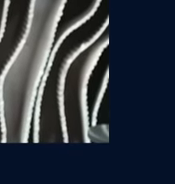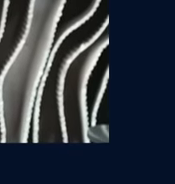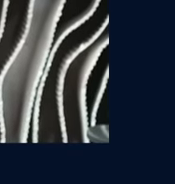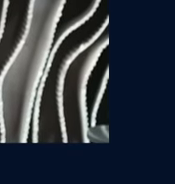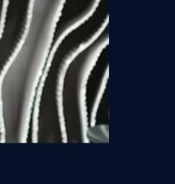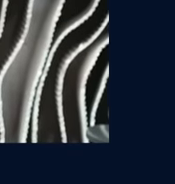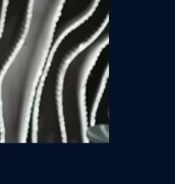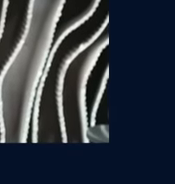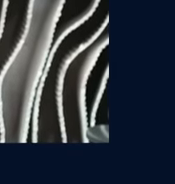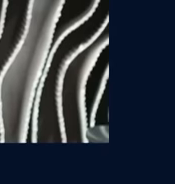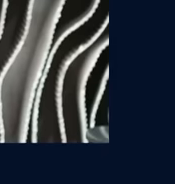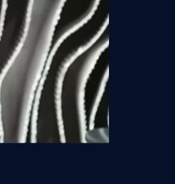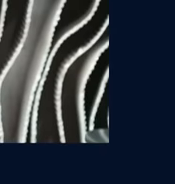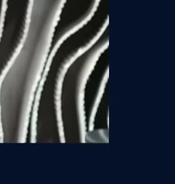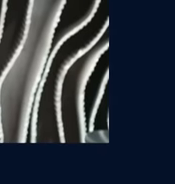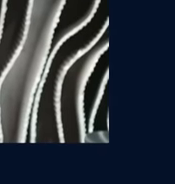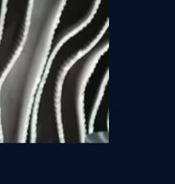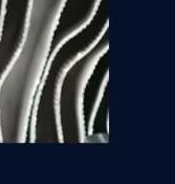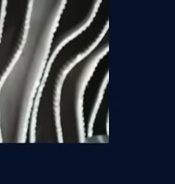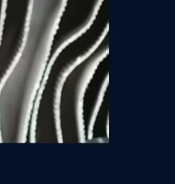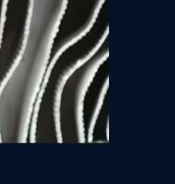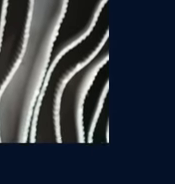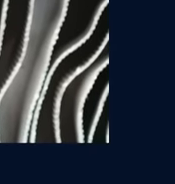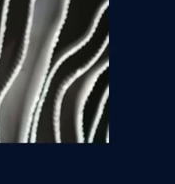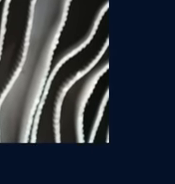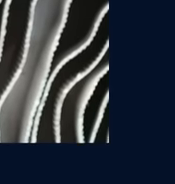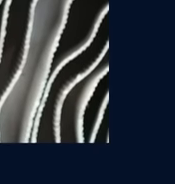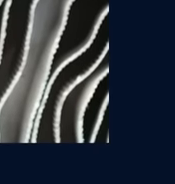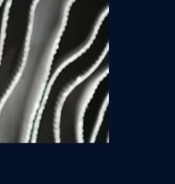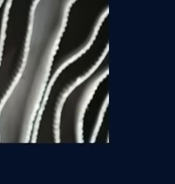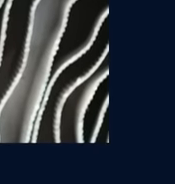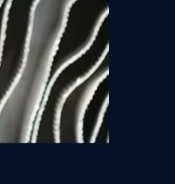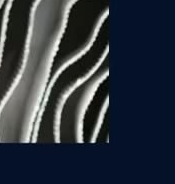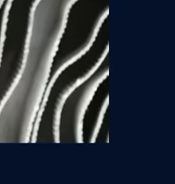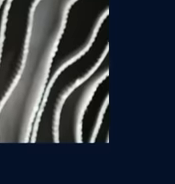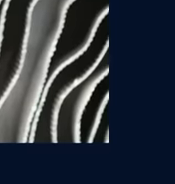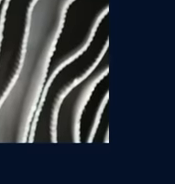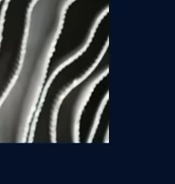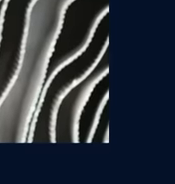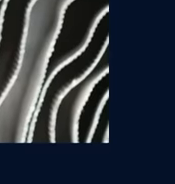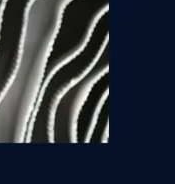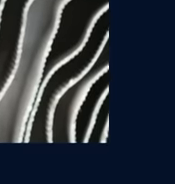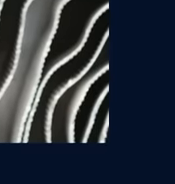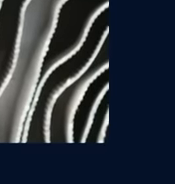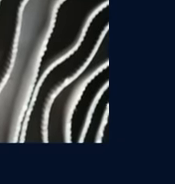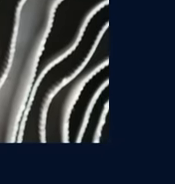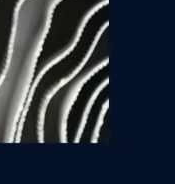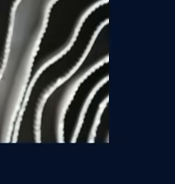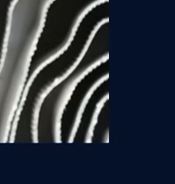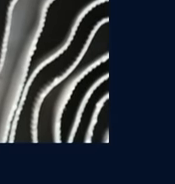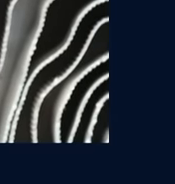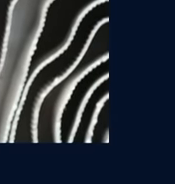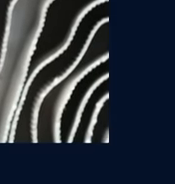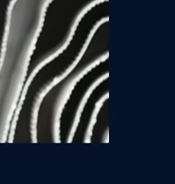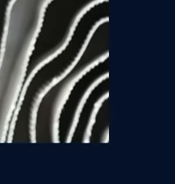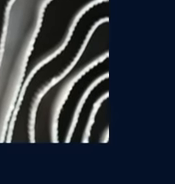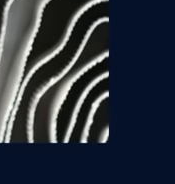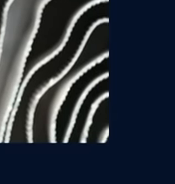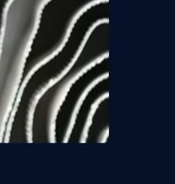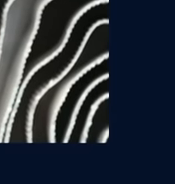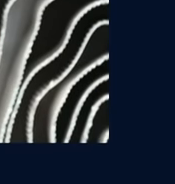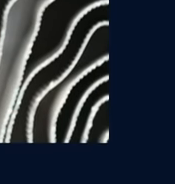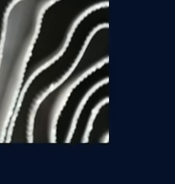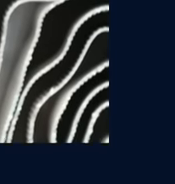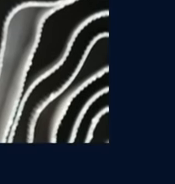ouvindo de você um pouco sobre acho que o principal tema né pra gente falar hoje dos mercados é muito em relação